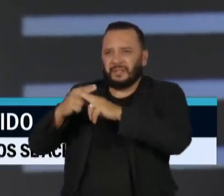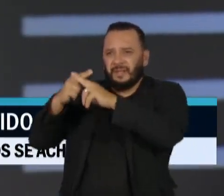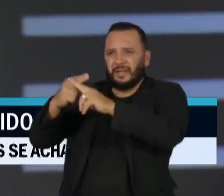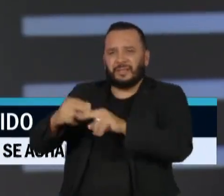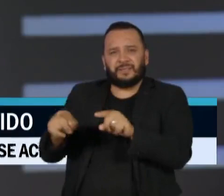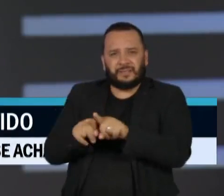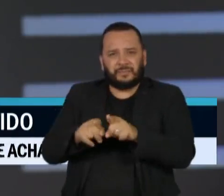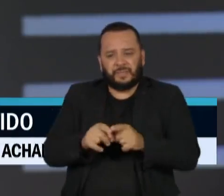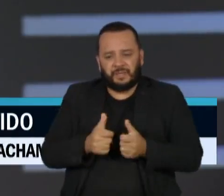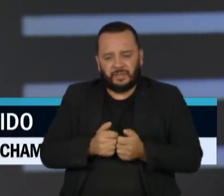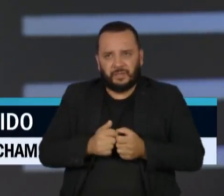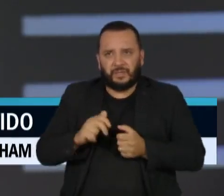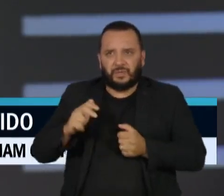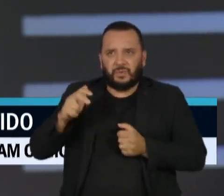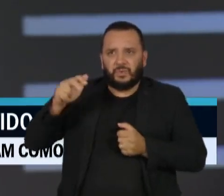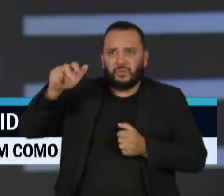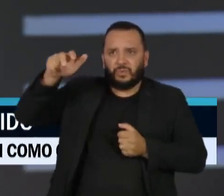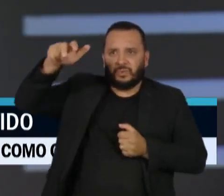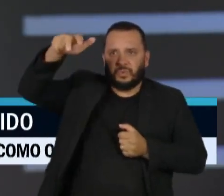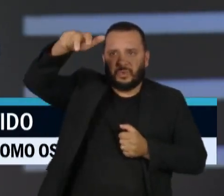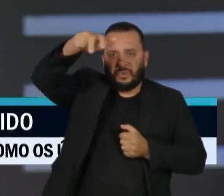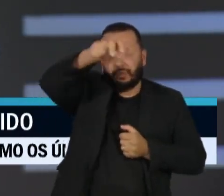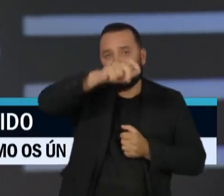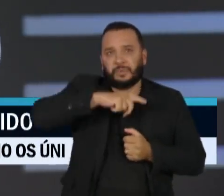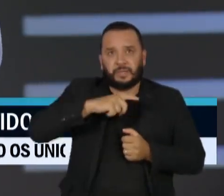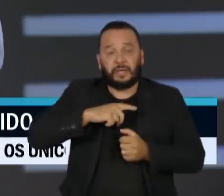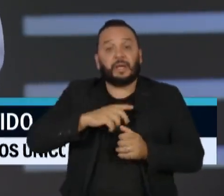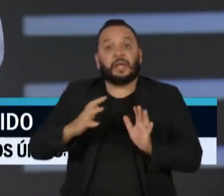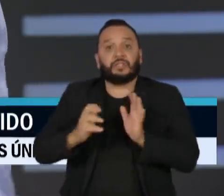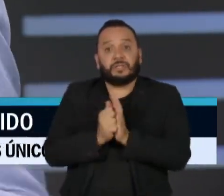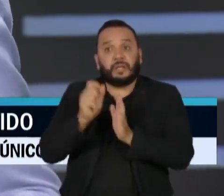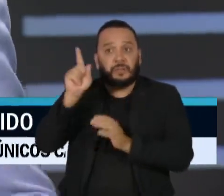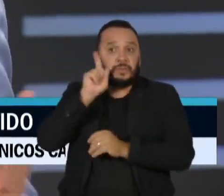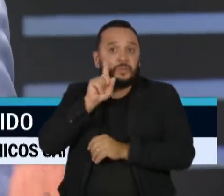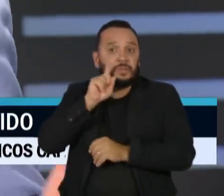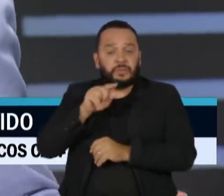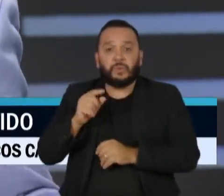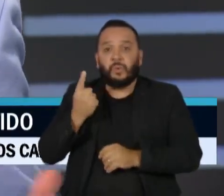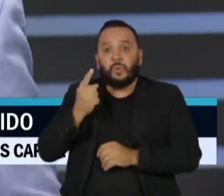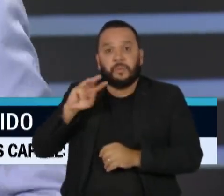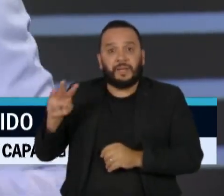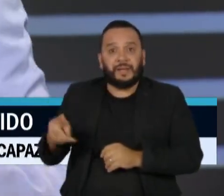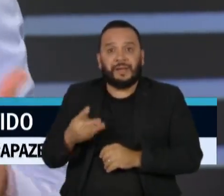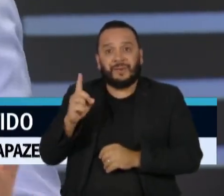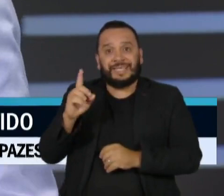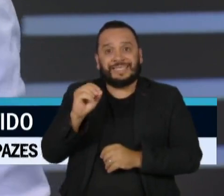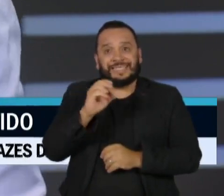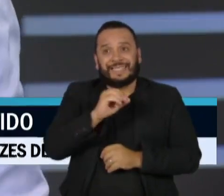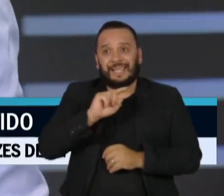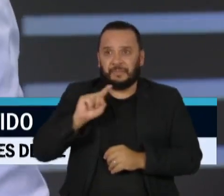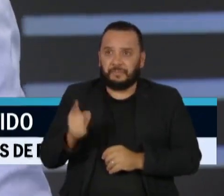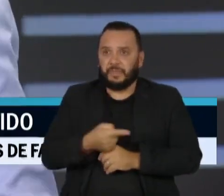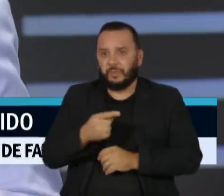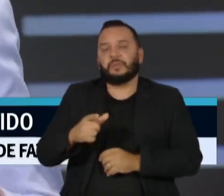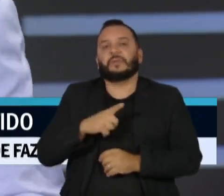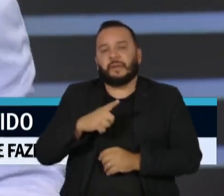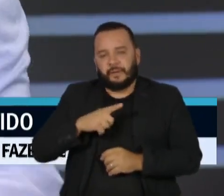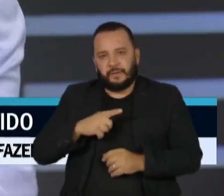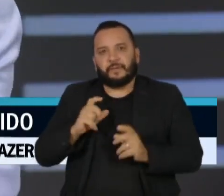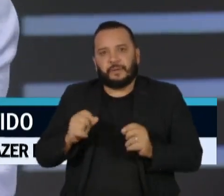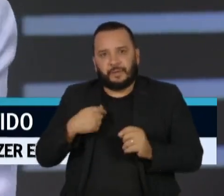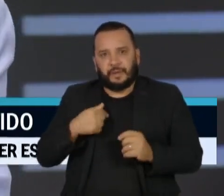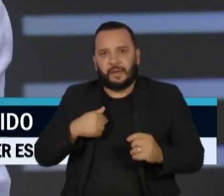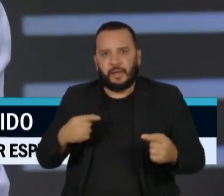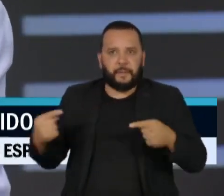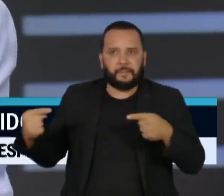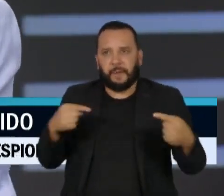mais de 1 milhão e 100 mil registrados nos Estados Unidos. Então, é uma guerra econômica e a gente fica